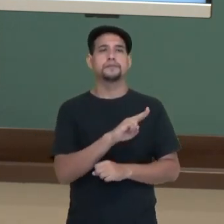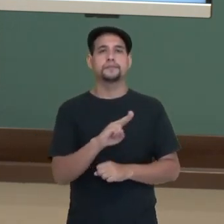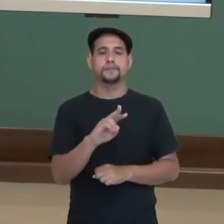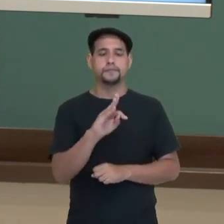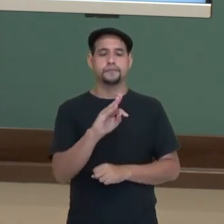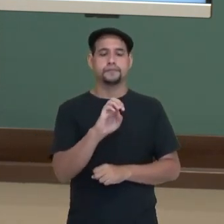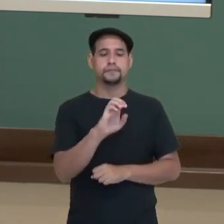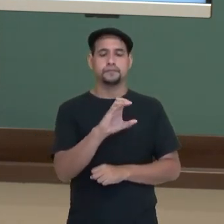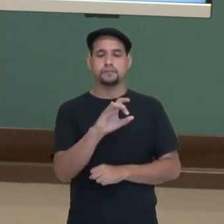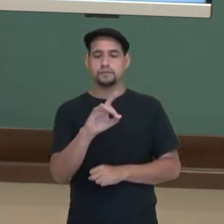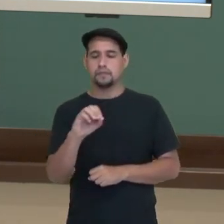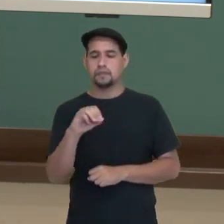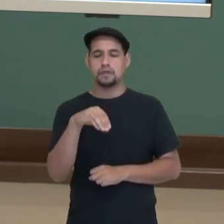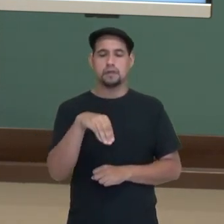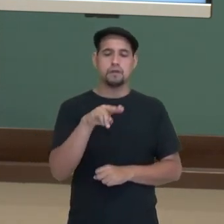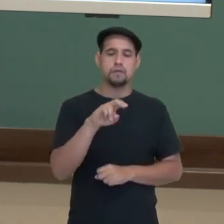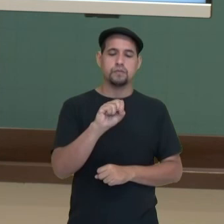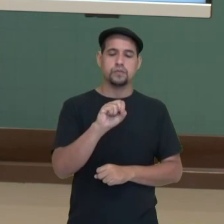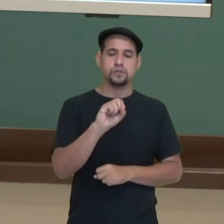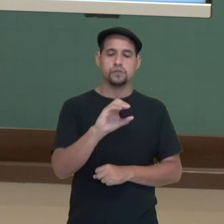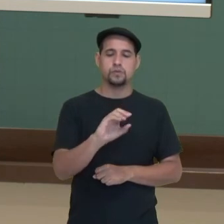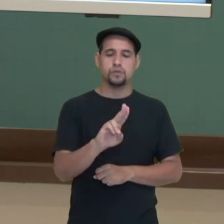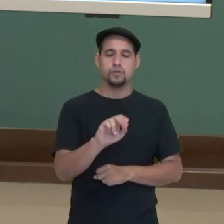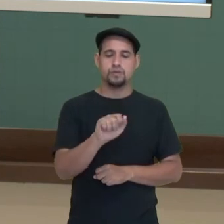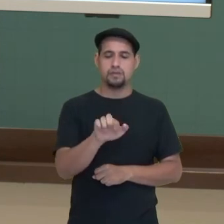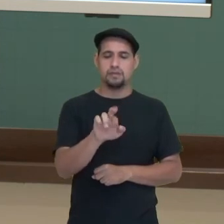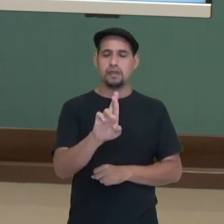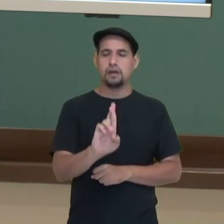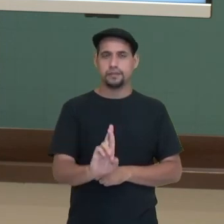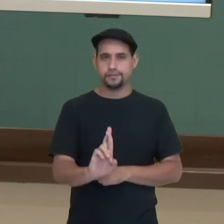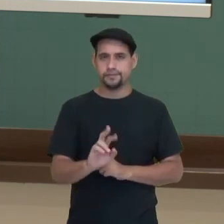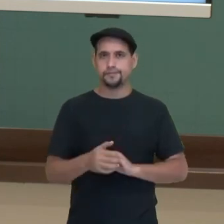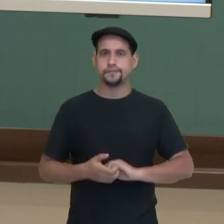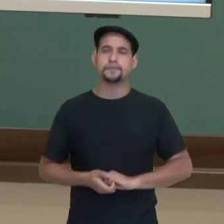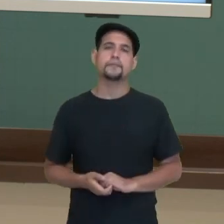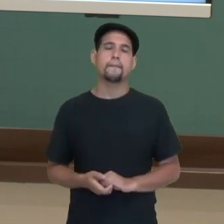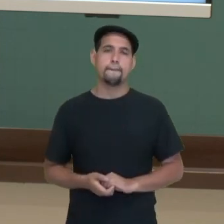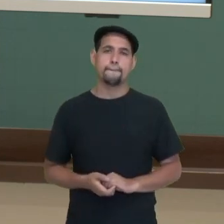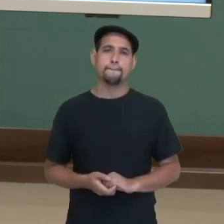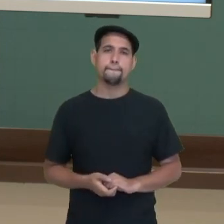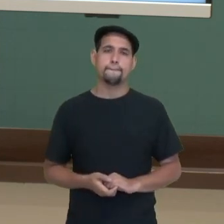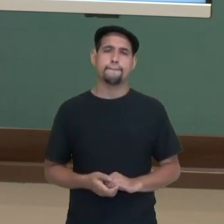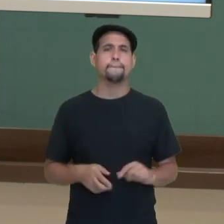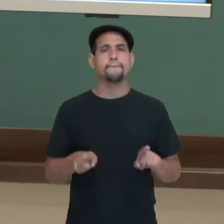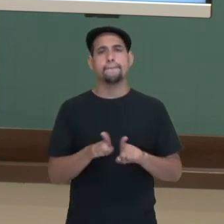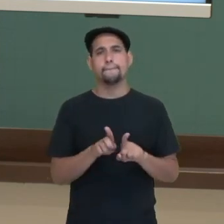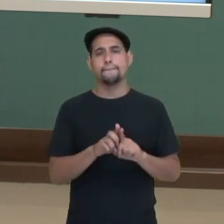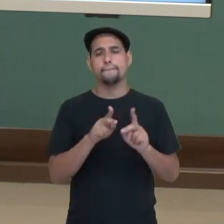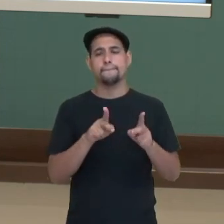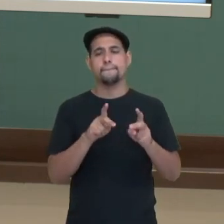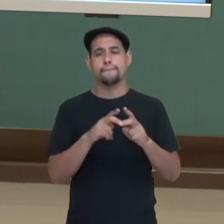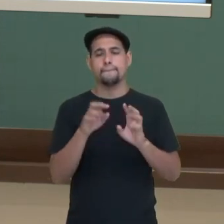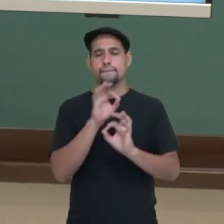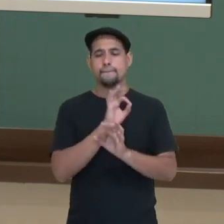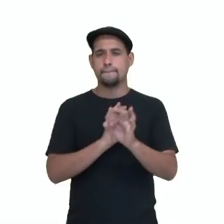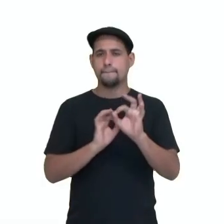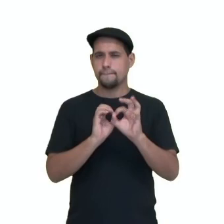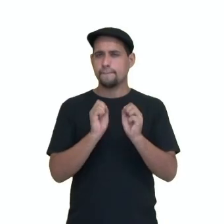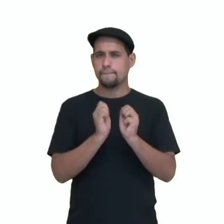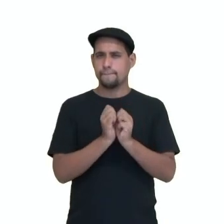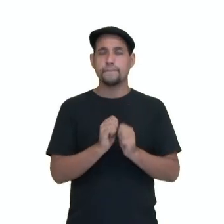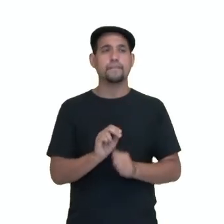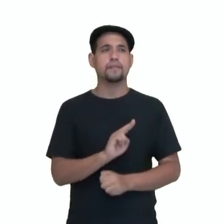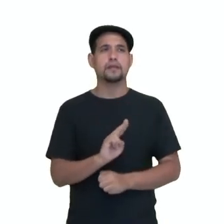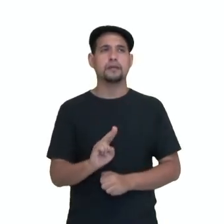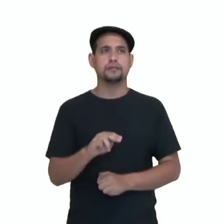tecido muscular. Células são especializadas nessa contração. Então, olha, as células são alongadas, né? São chamadas